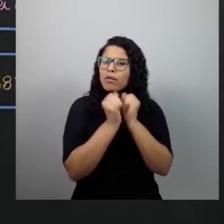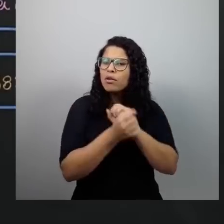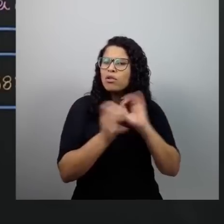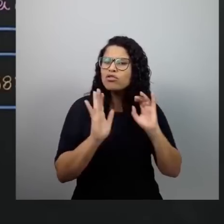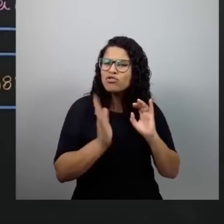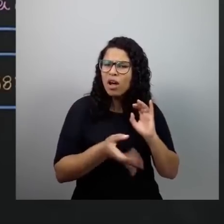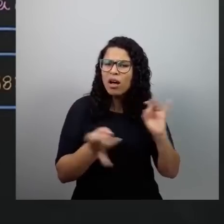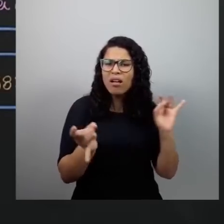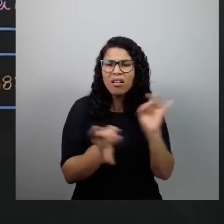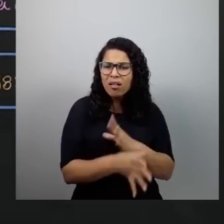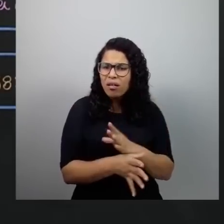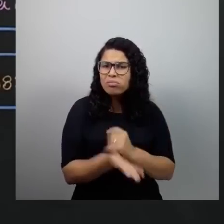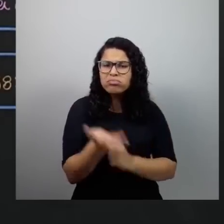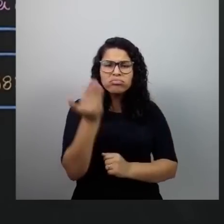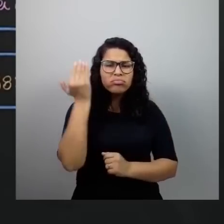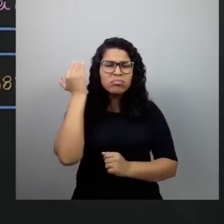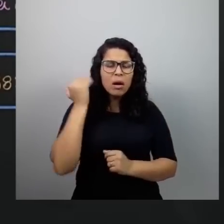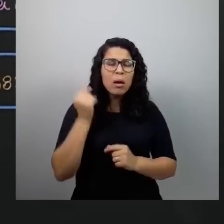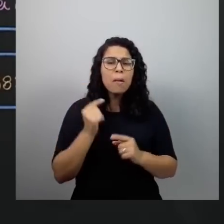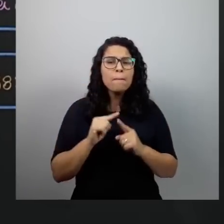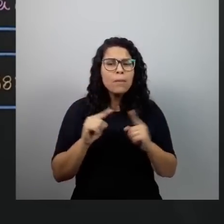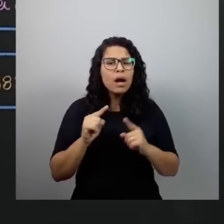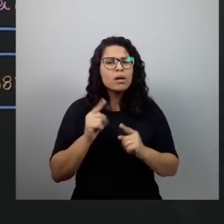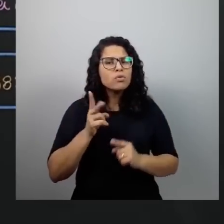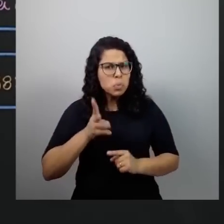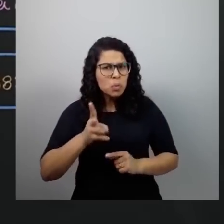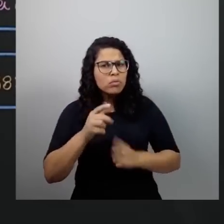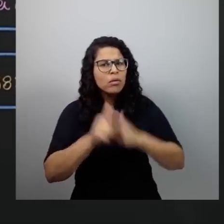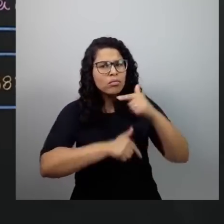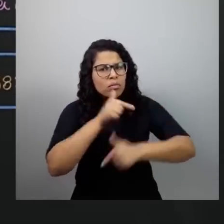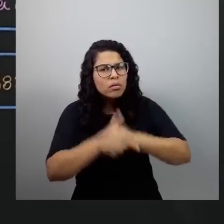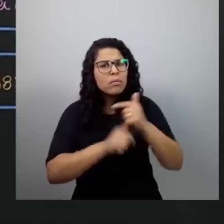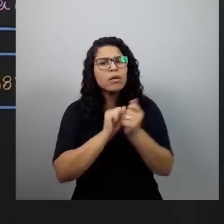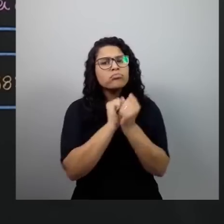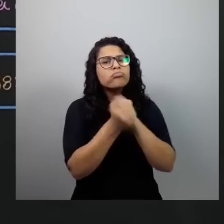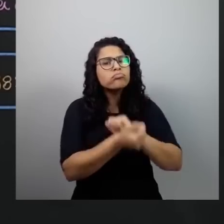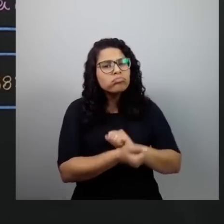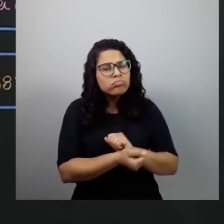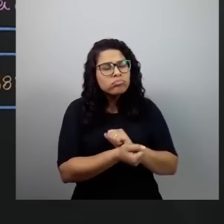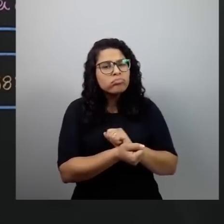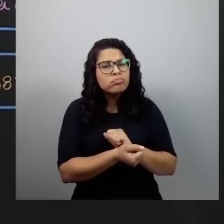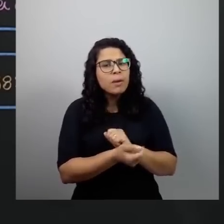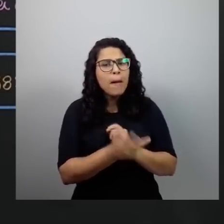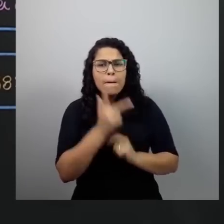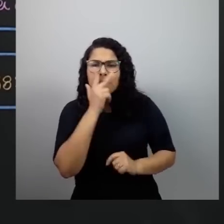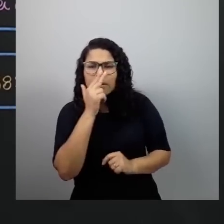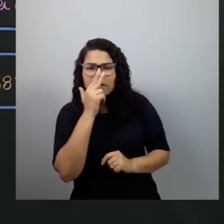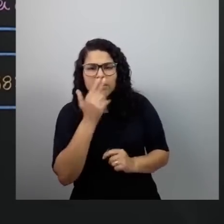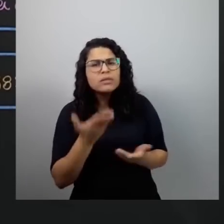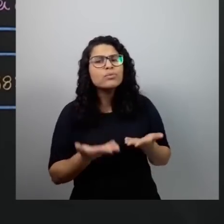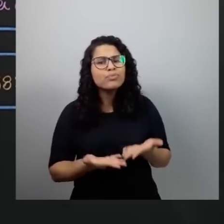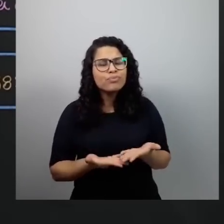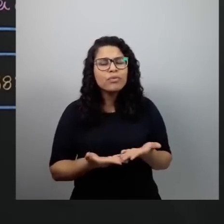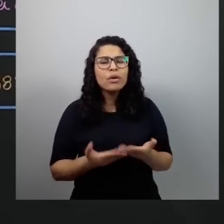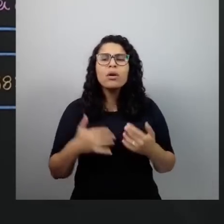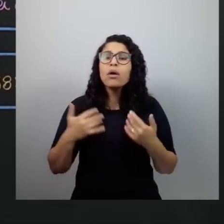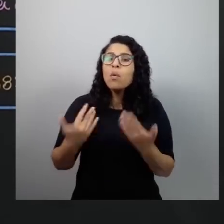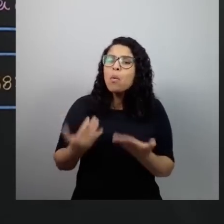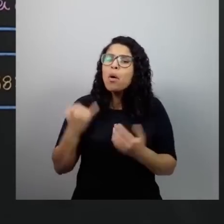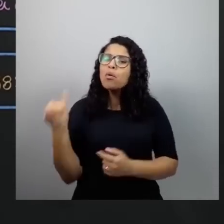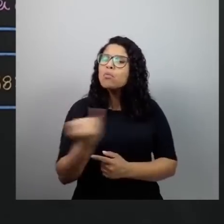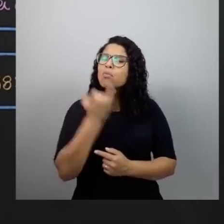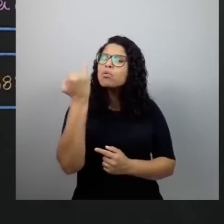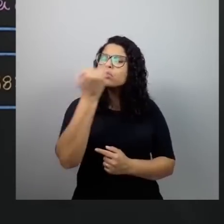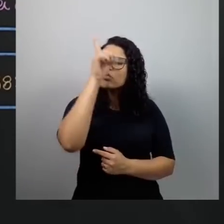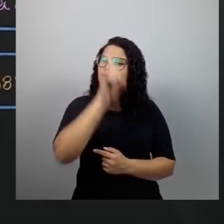abolida há tantos anos, será que não existe mais trabalho escravo ou trabalho análogo à escravidão? Né? Qual a importância dos direitos